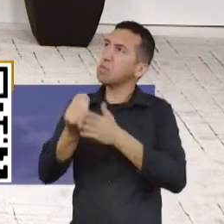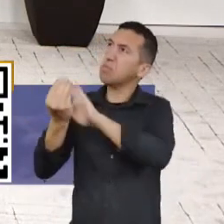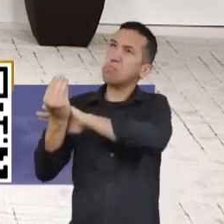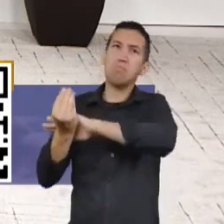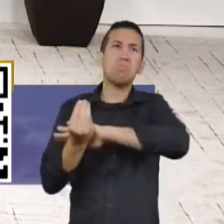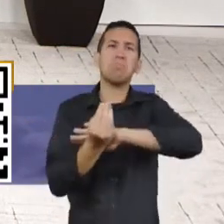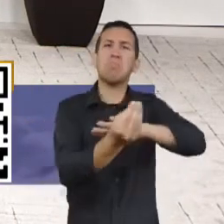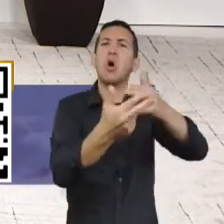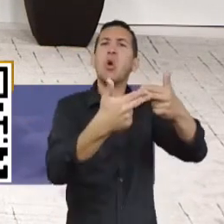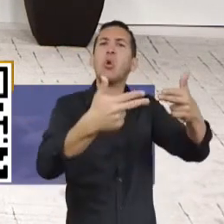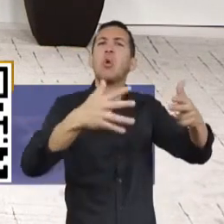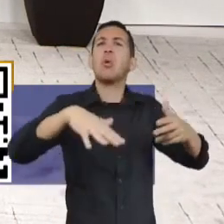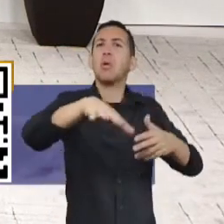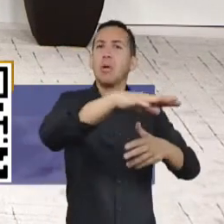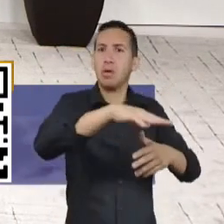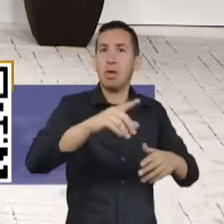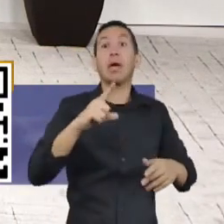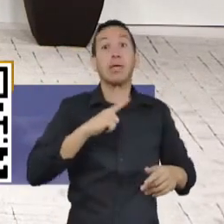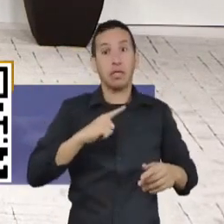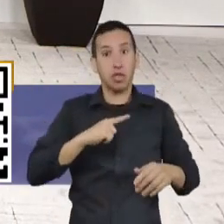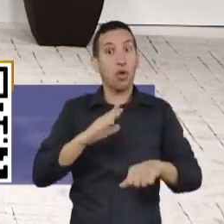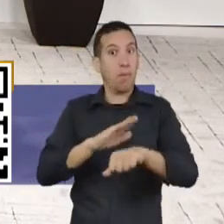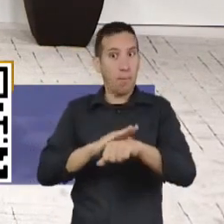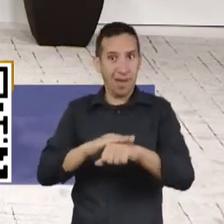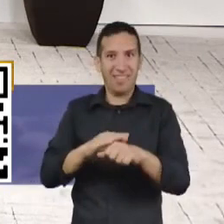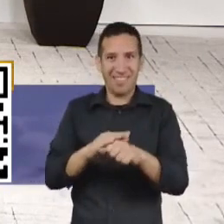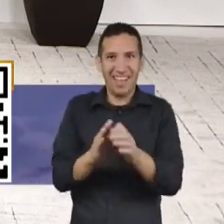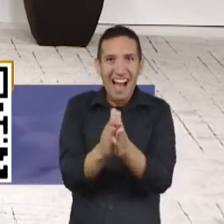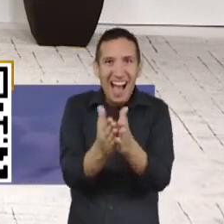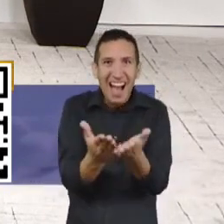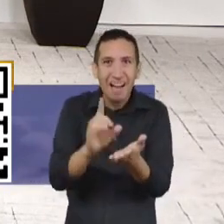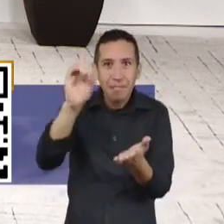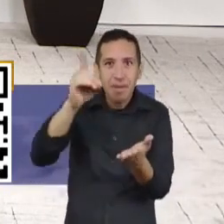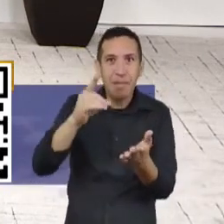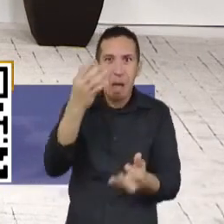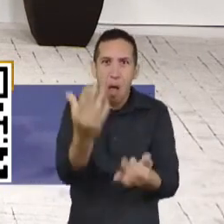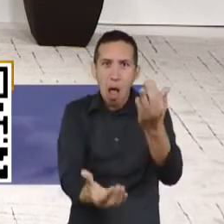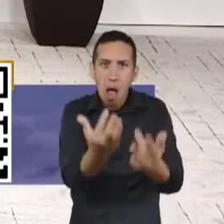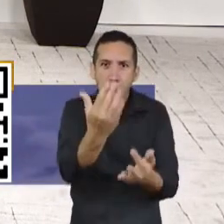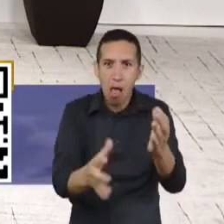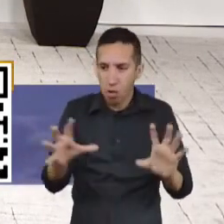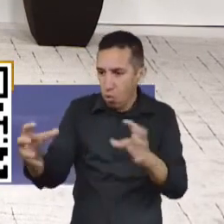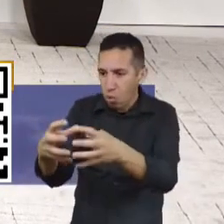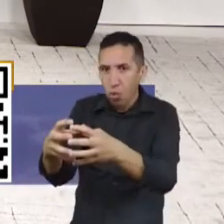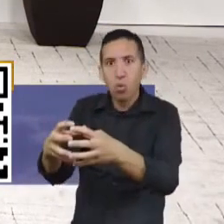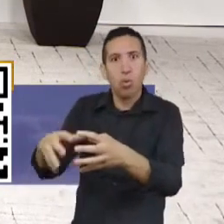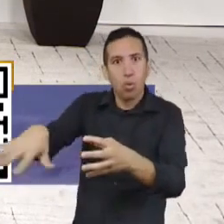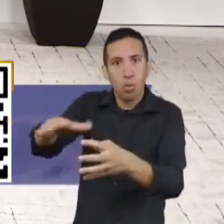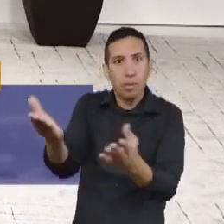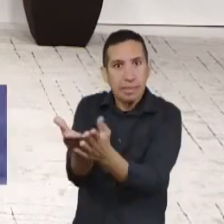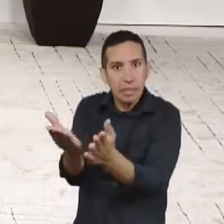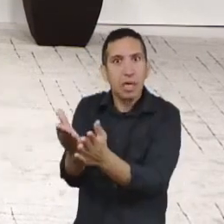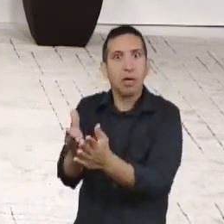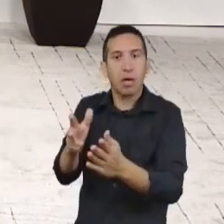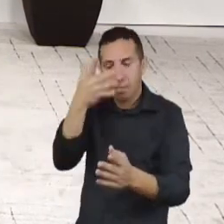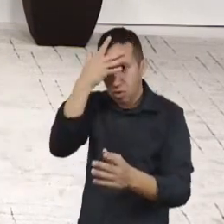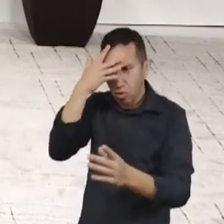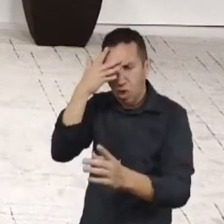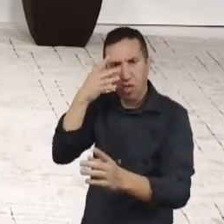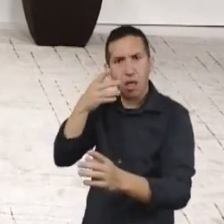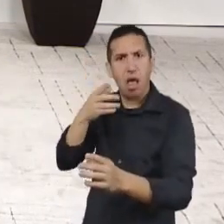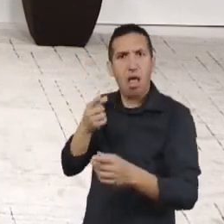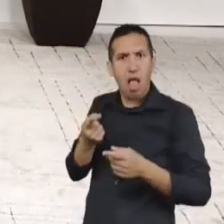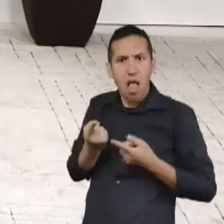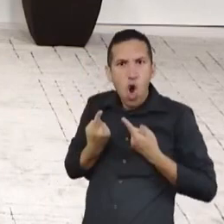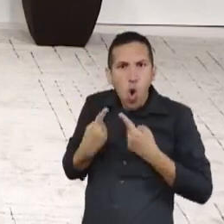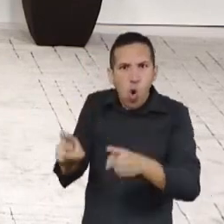uma supremacia papal foi aqui que as bíblias eram queimadas os cristãos eram perseguidos e a verdade jogada por terra